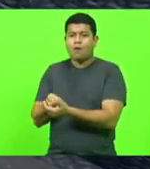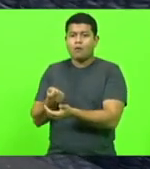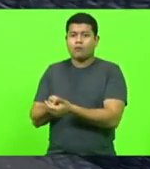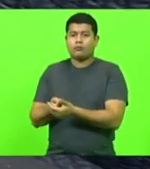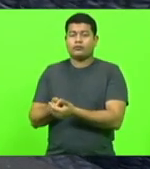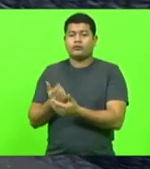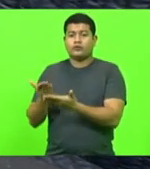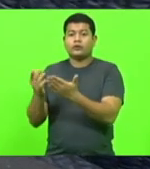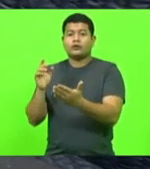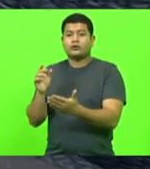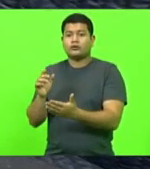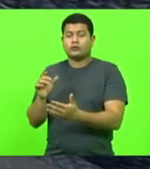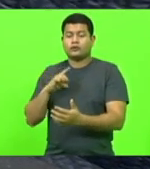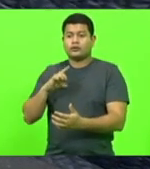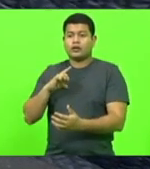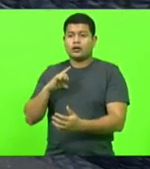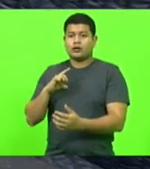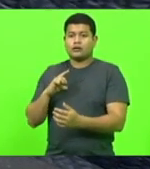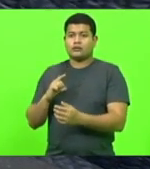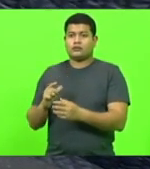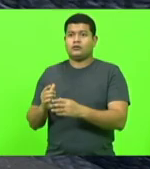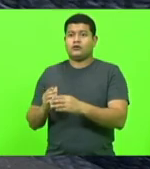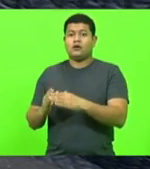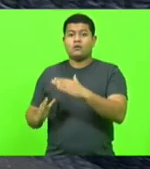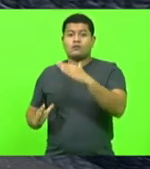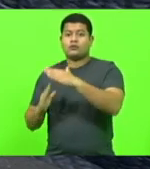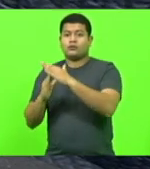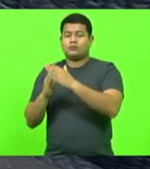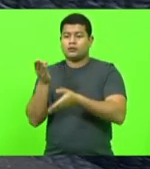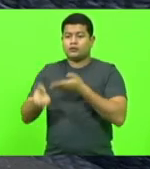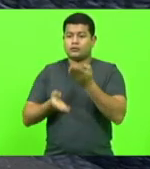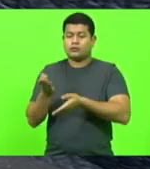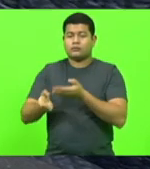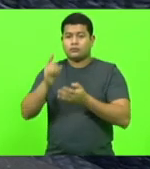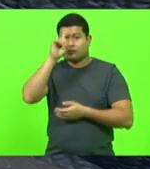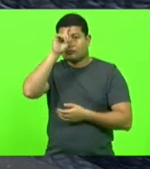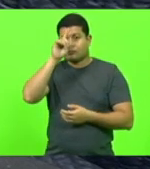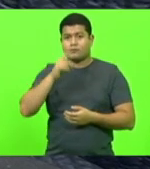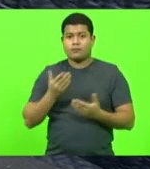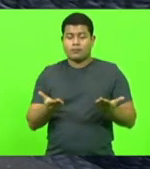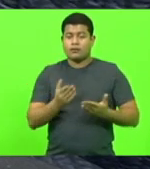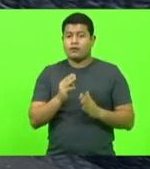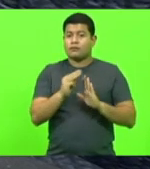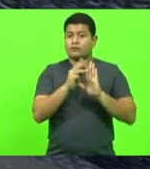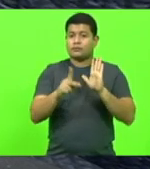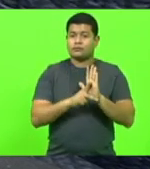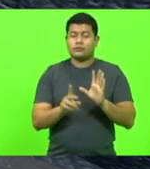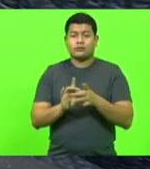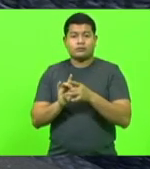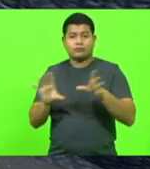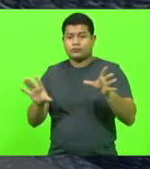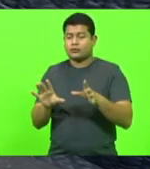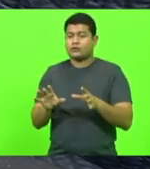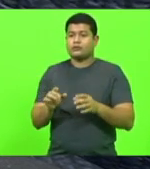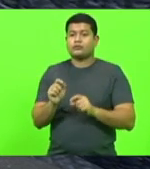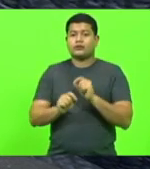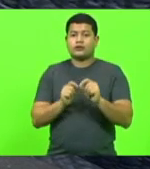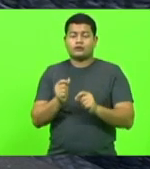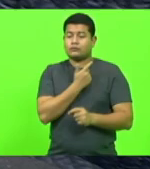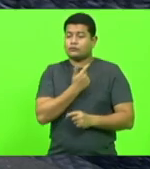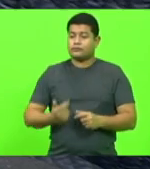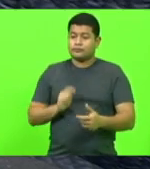atendimento dos hospitais. E essa medida provisória, ela autoriza o governo a pagar sem essa exigência.